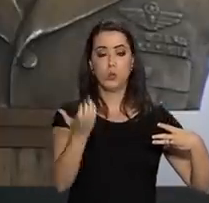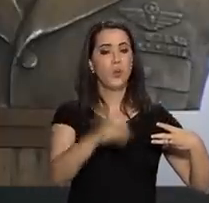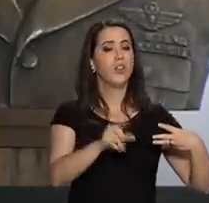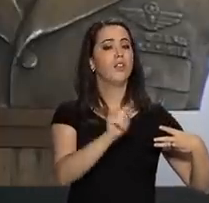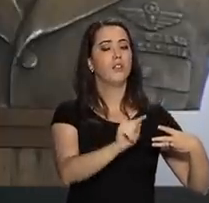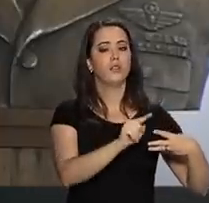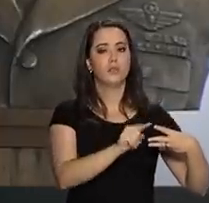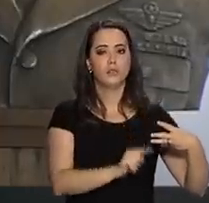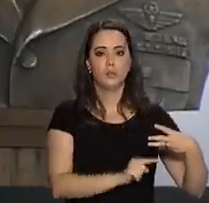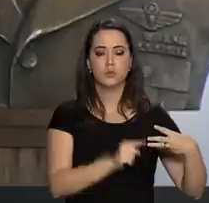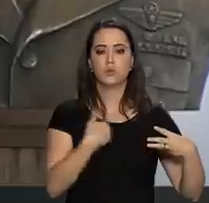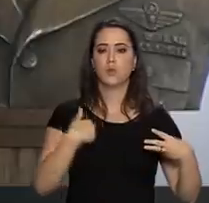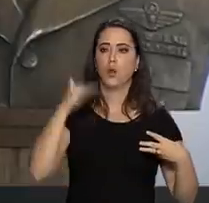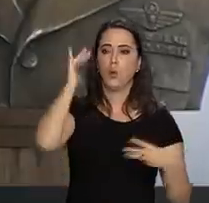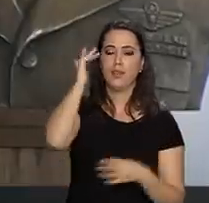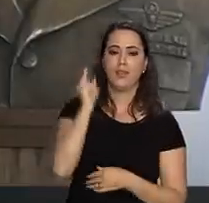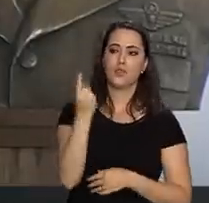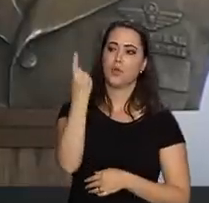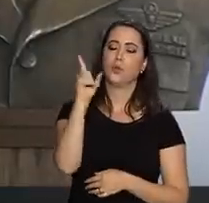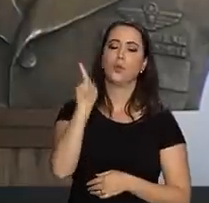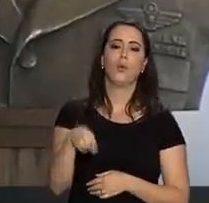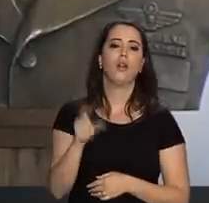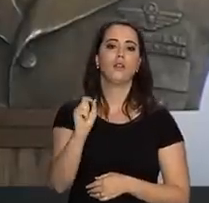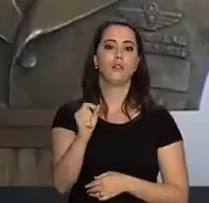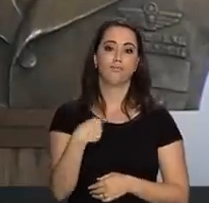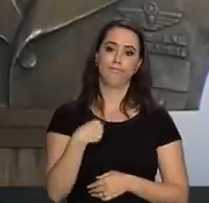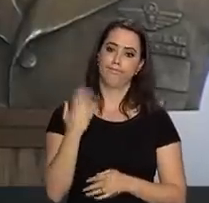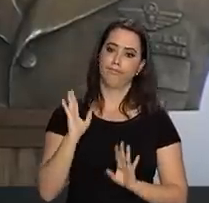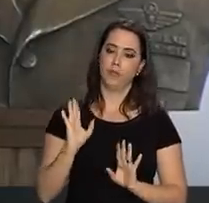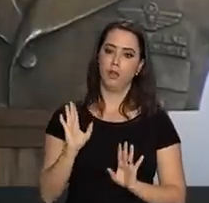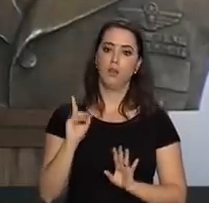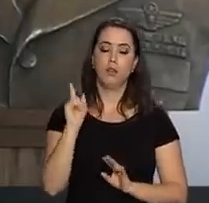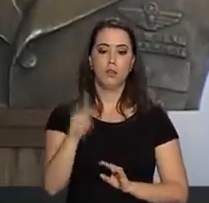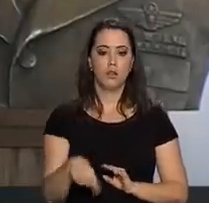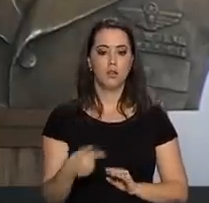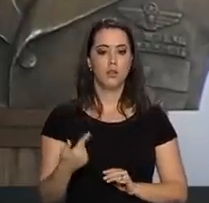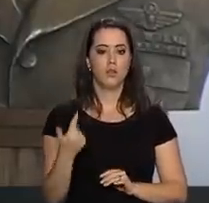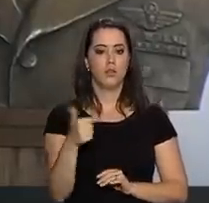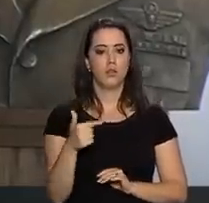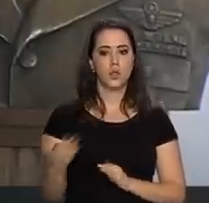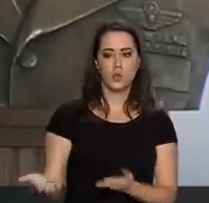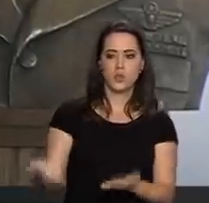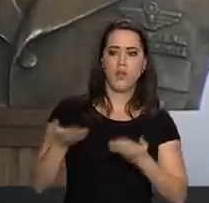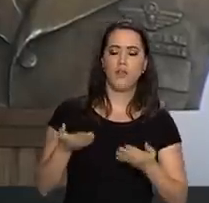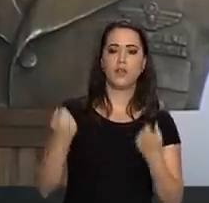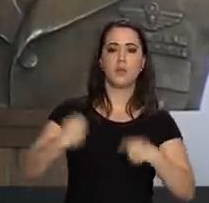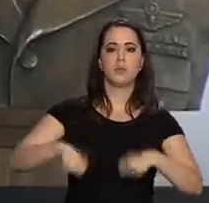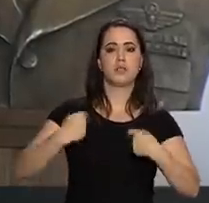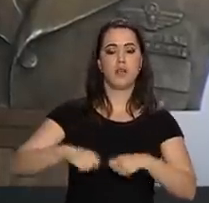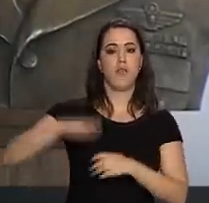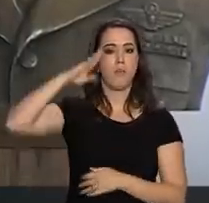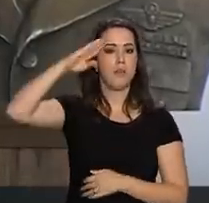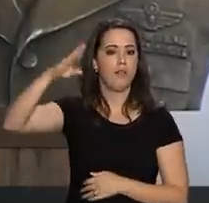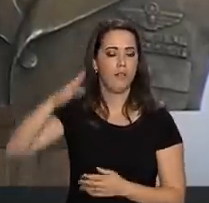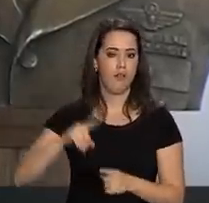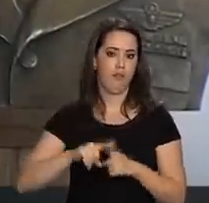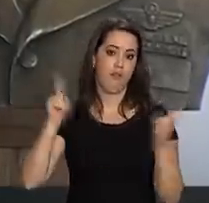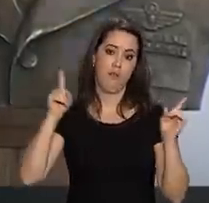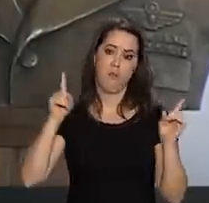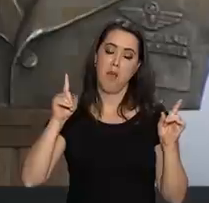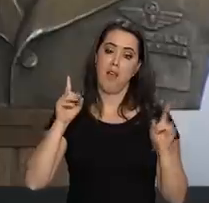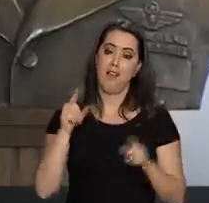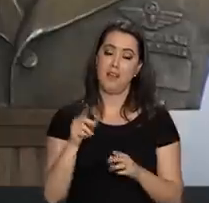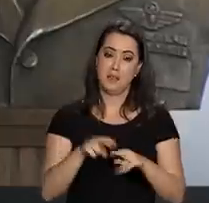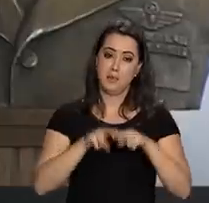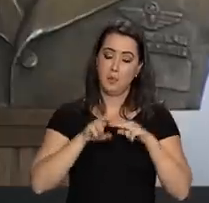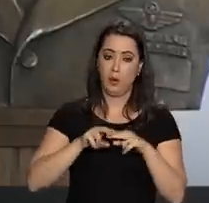Defesa. Porque o entendimento de um deles, que era eu, é que ele não estava vindo por uma necessidade militar, mas sim